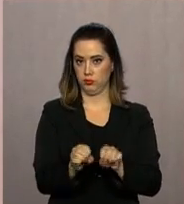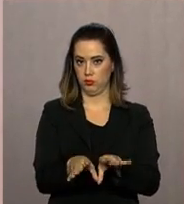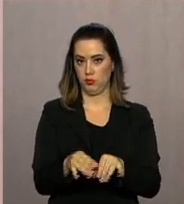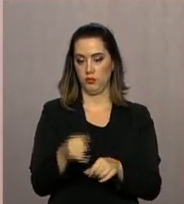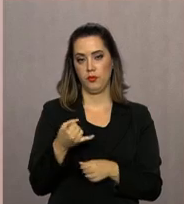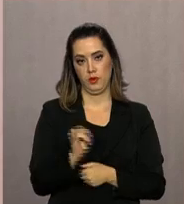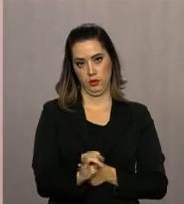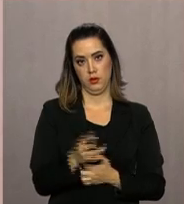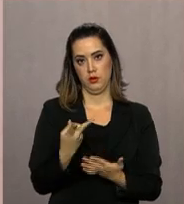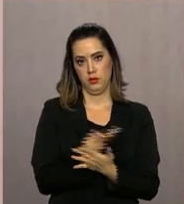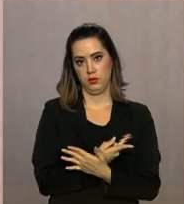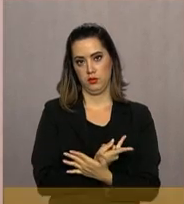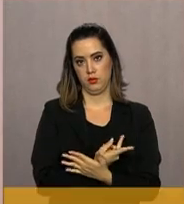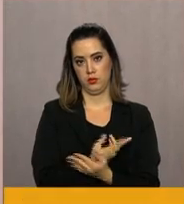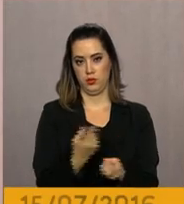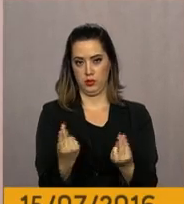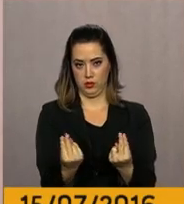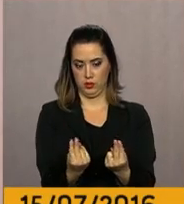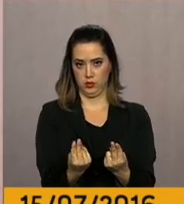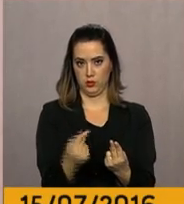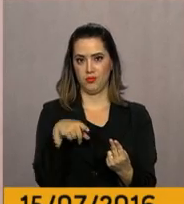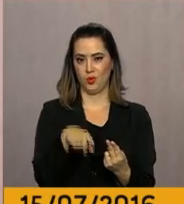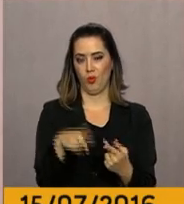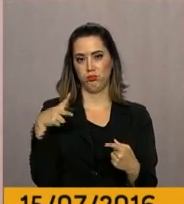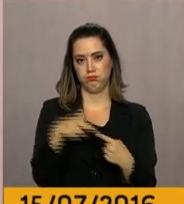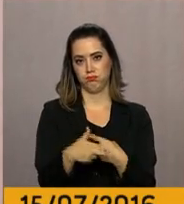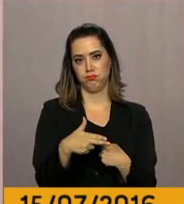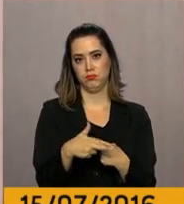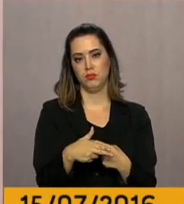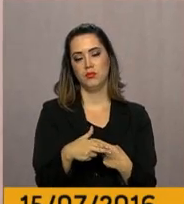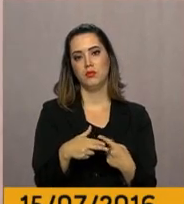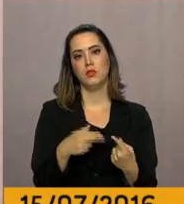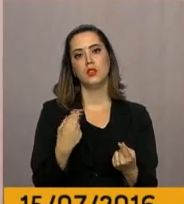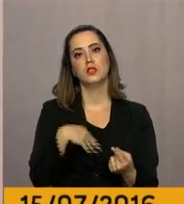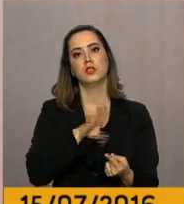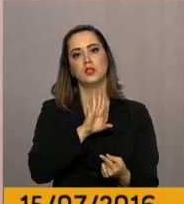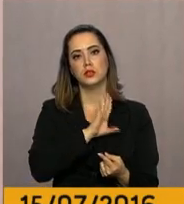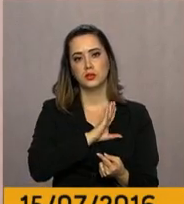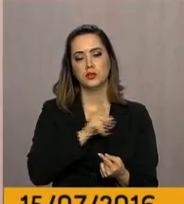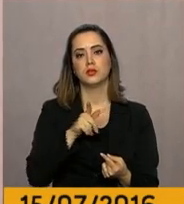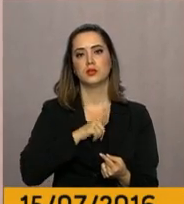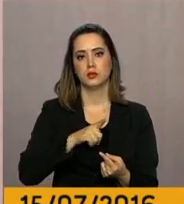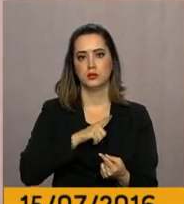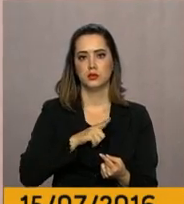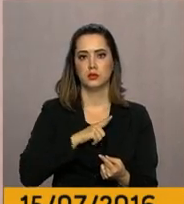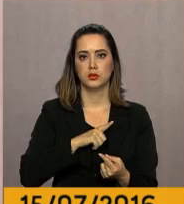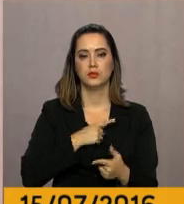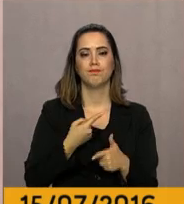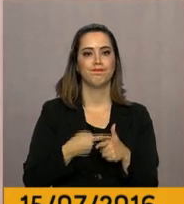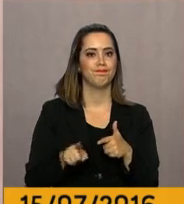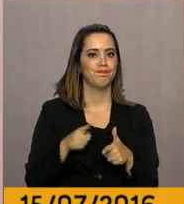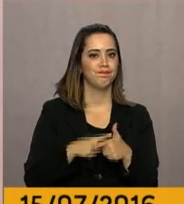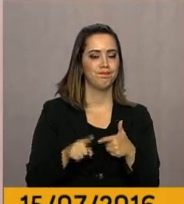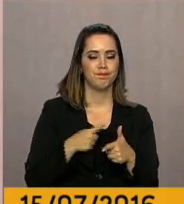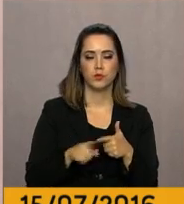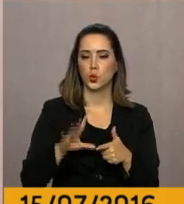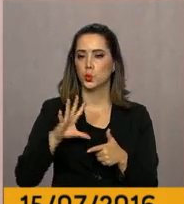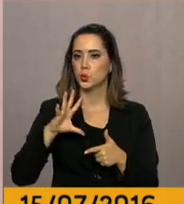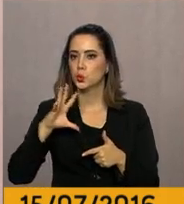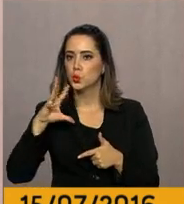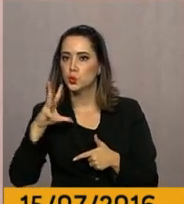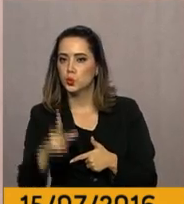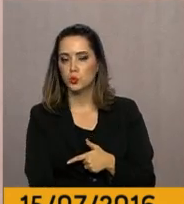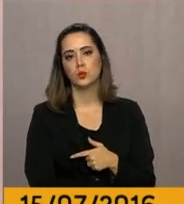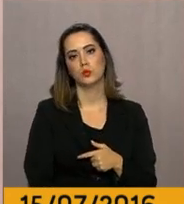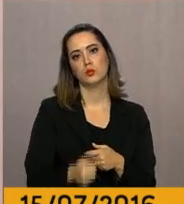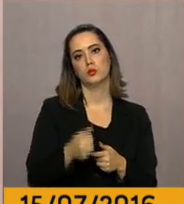se houvesse a manutenção daquele quadro, efetivamente nós comprometeríamos todos os importantes projetos